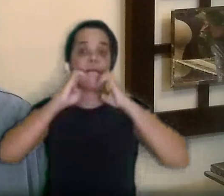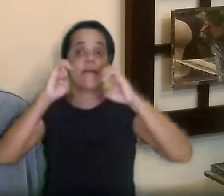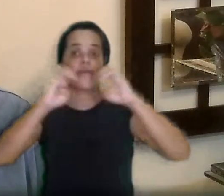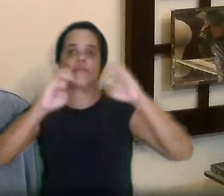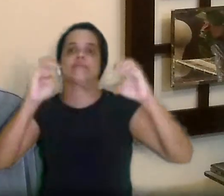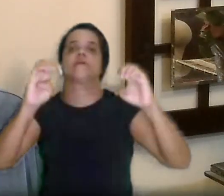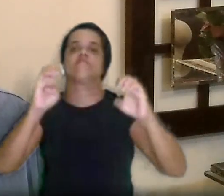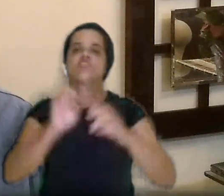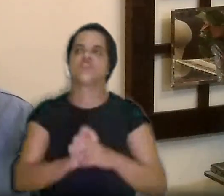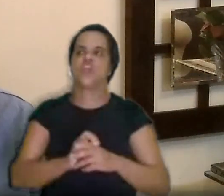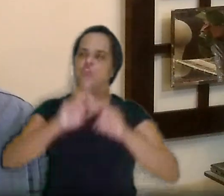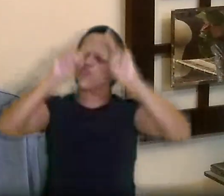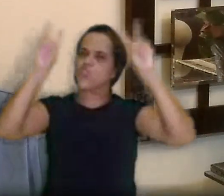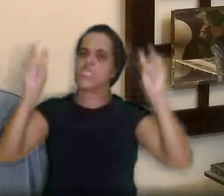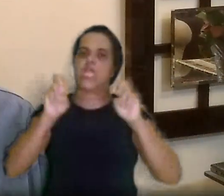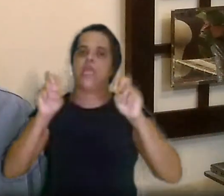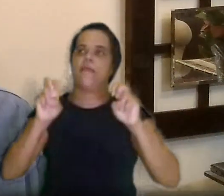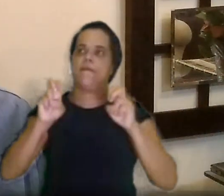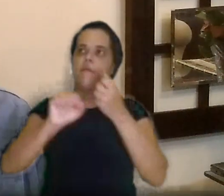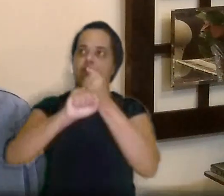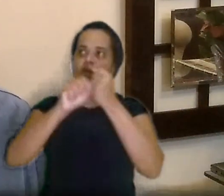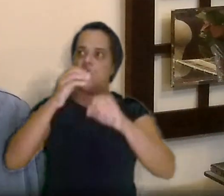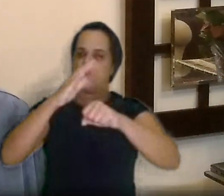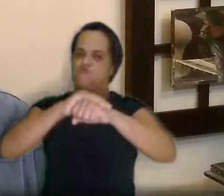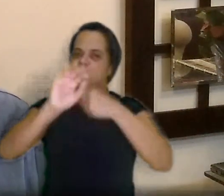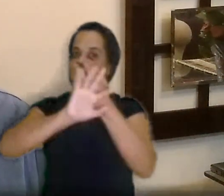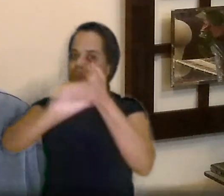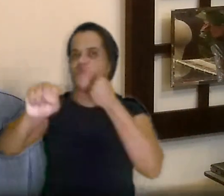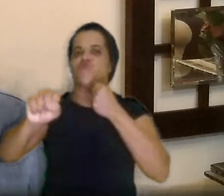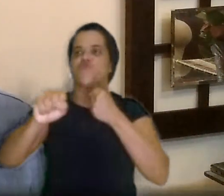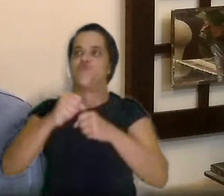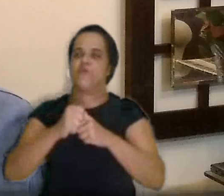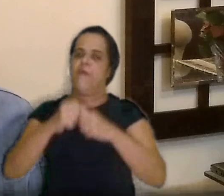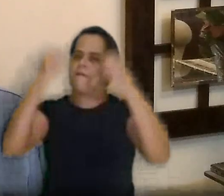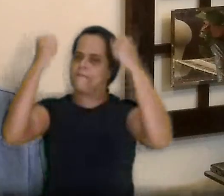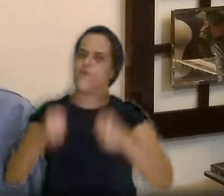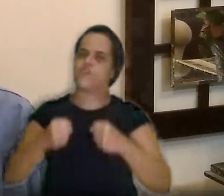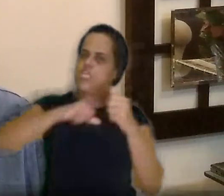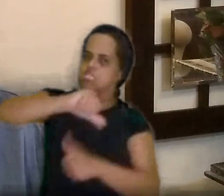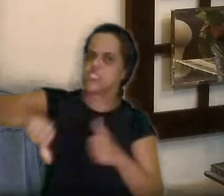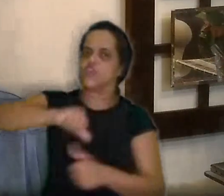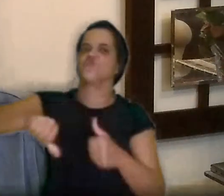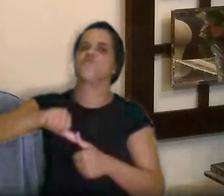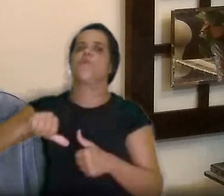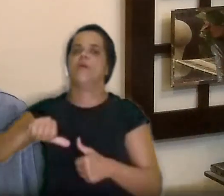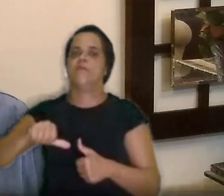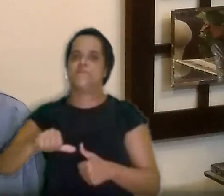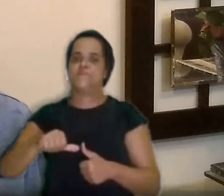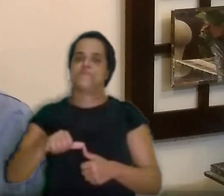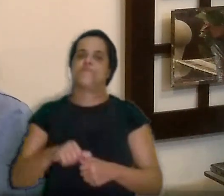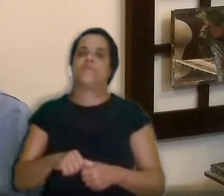mundo. O tema deste mês nos chama a viver esse poder de transformar. Nós